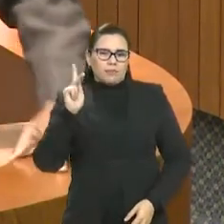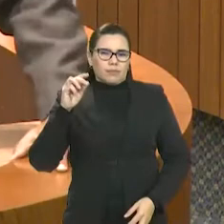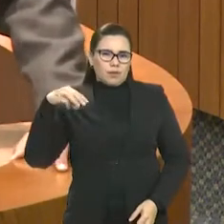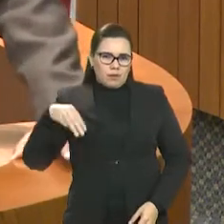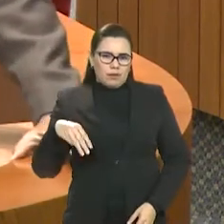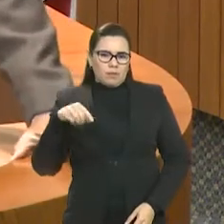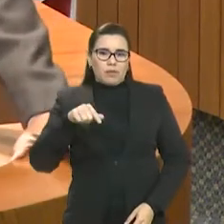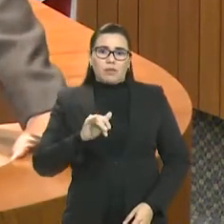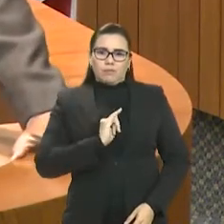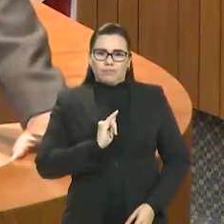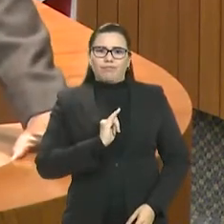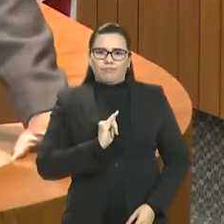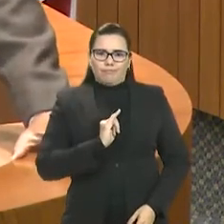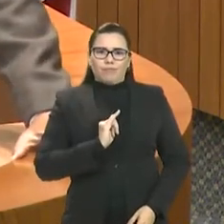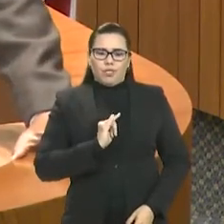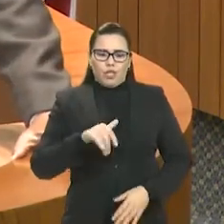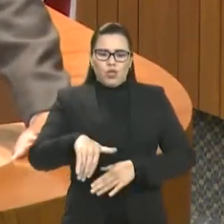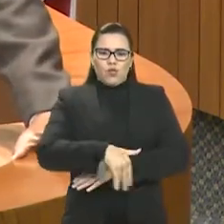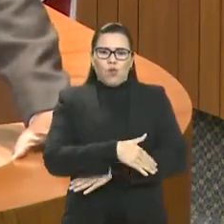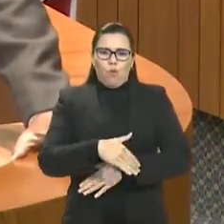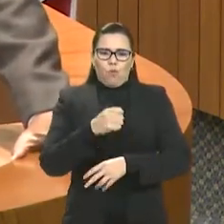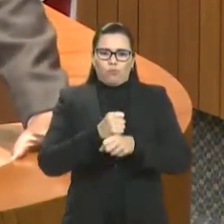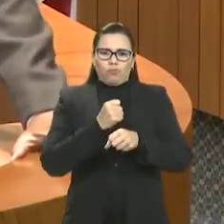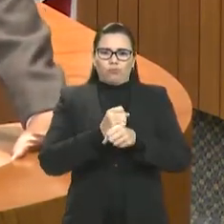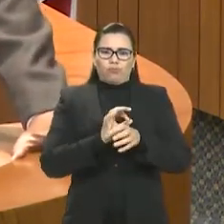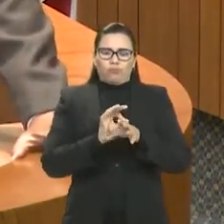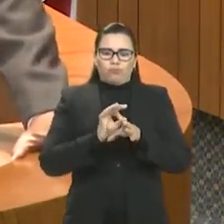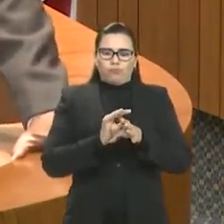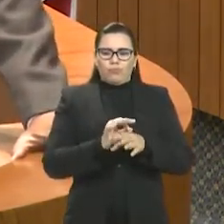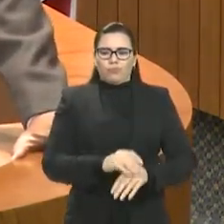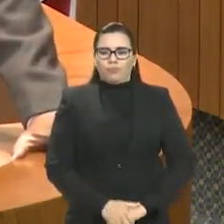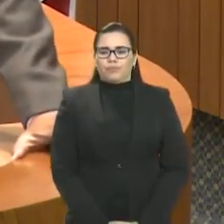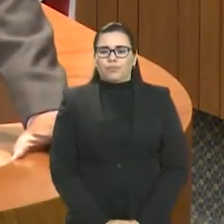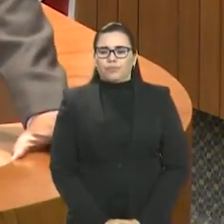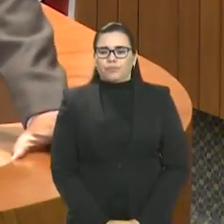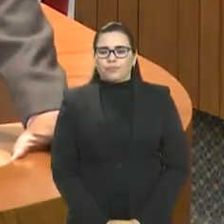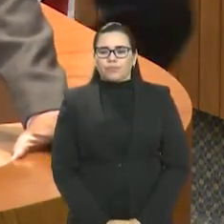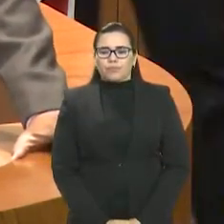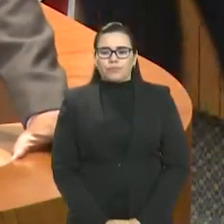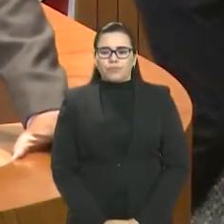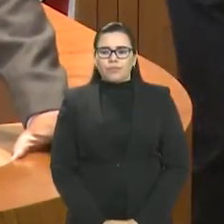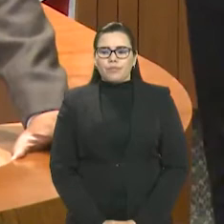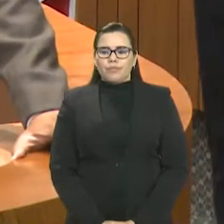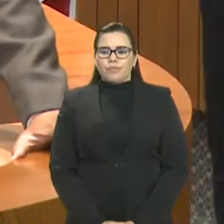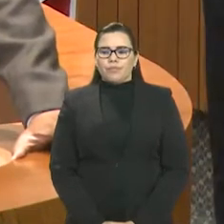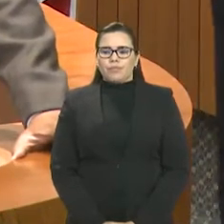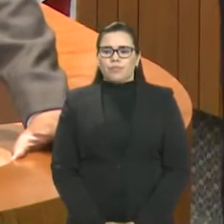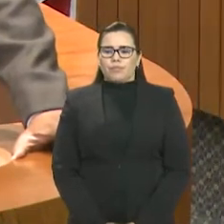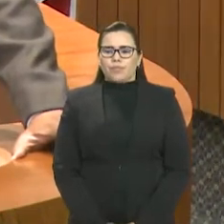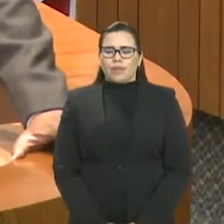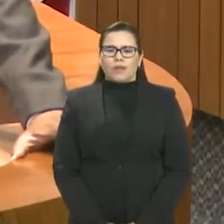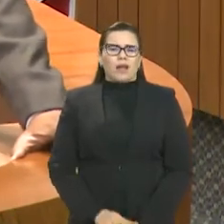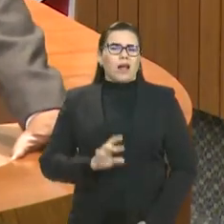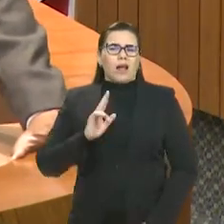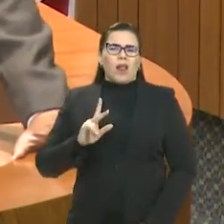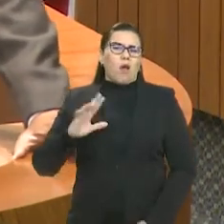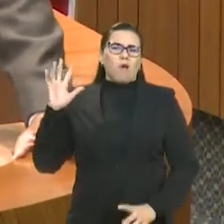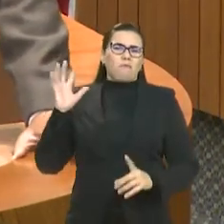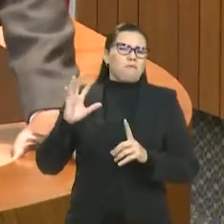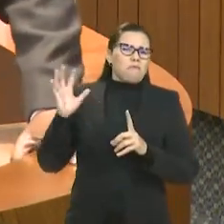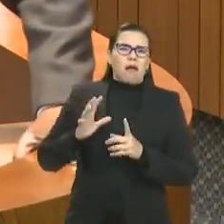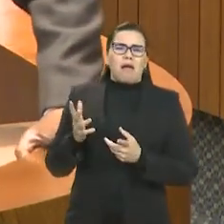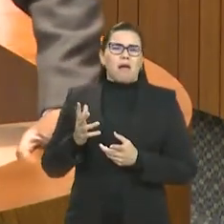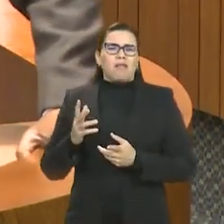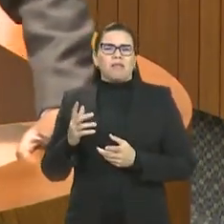E é uma ação que ela foge da seara política. Não importa o prefeito ser